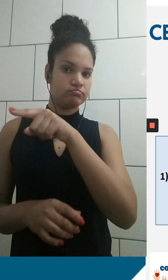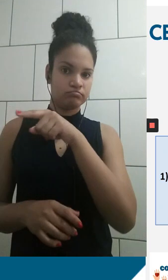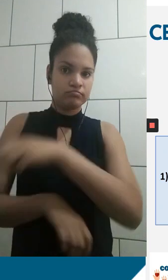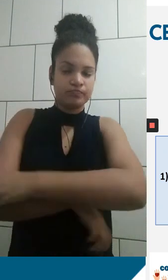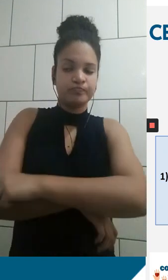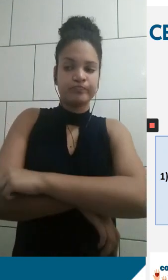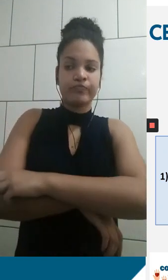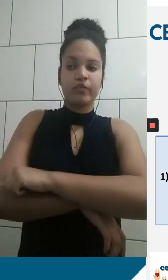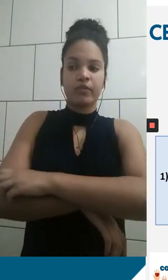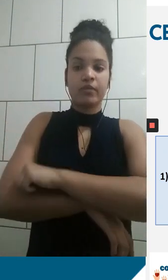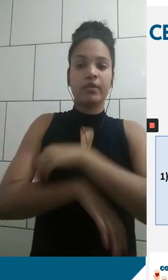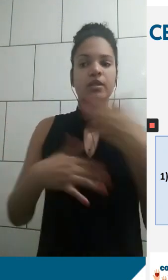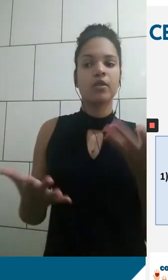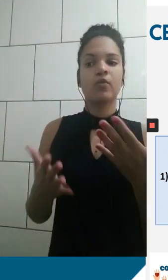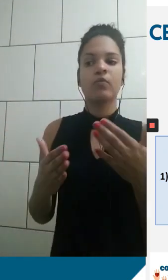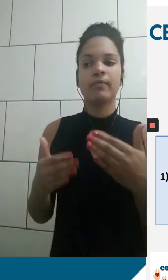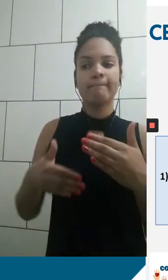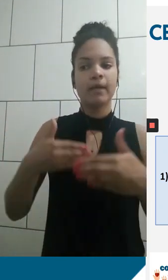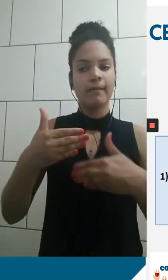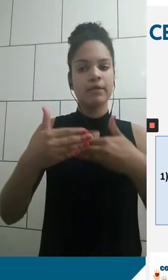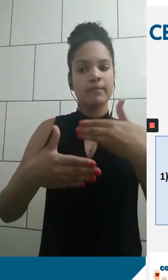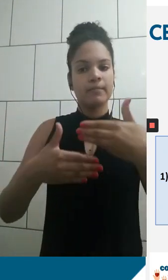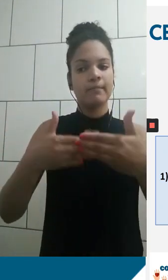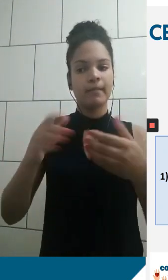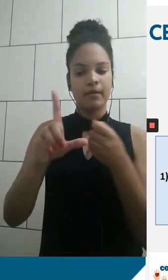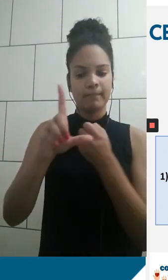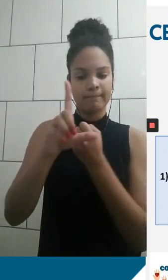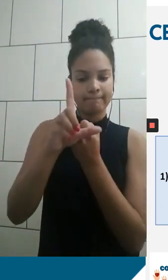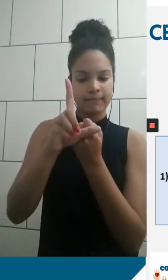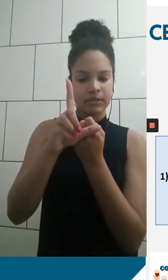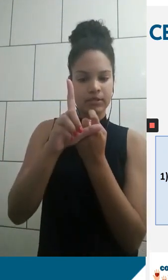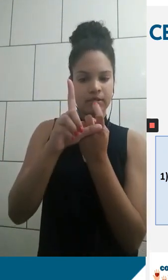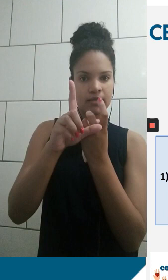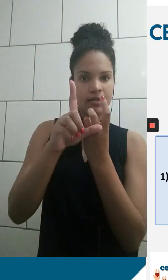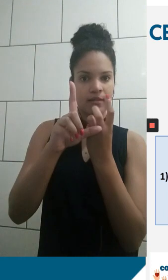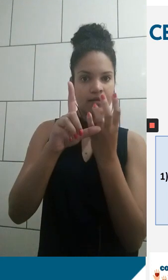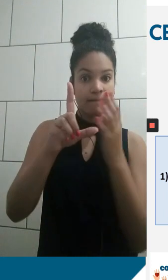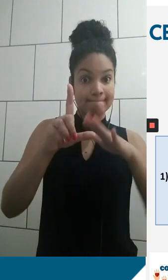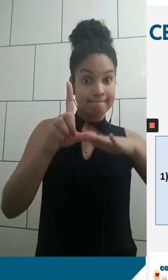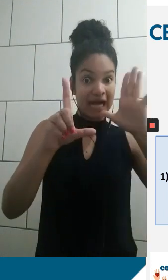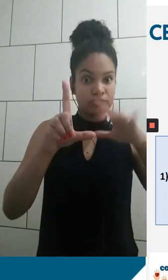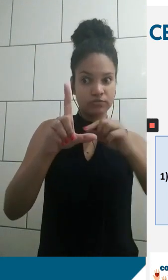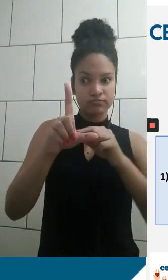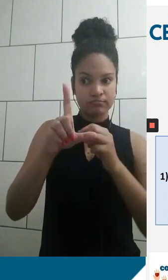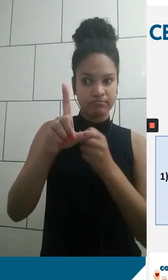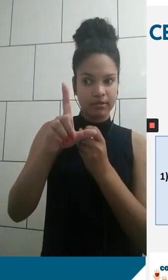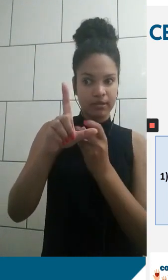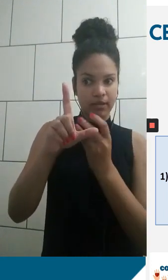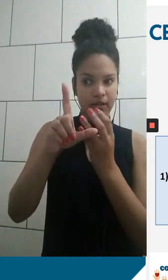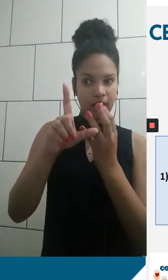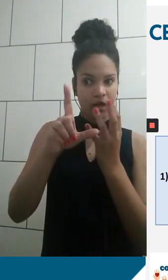a concentração de inibidor aumenta, está menos 2, menos 3, isso aqui na verdade está aumentando a concentração